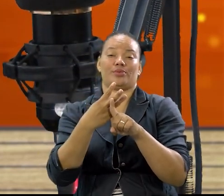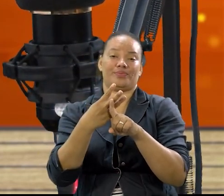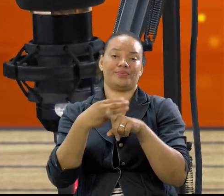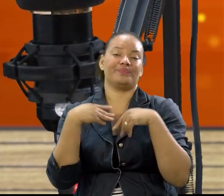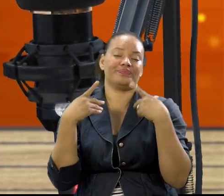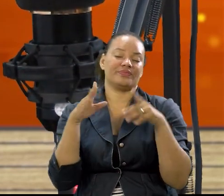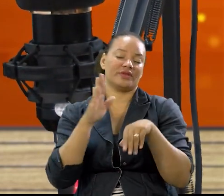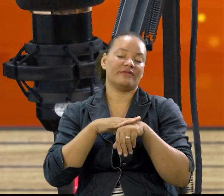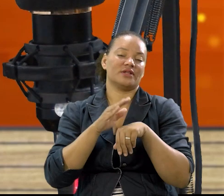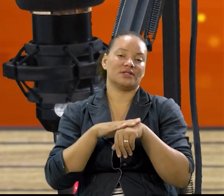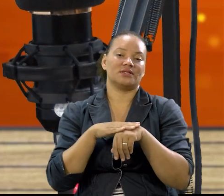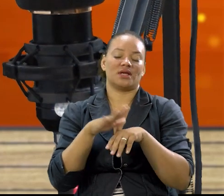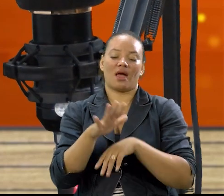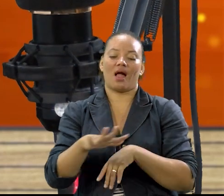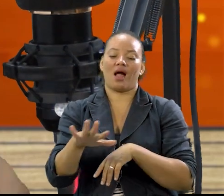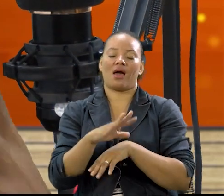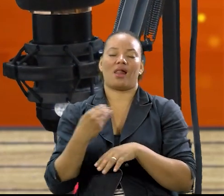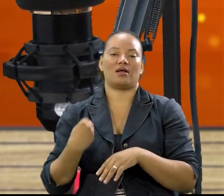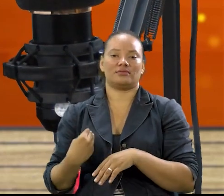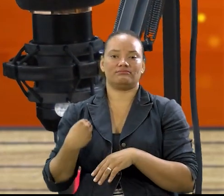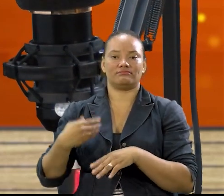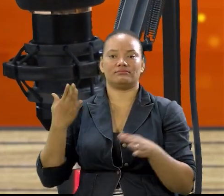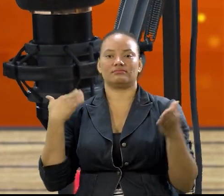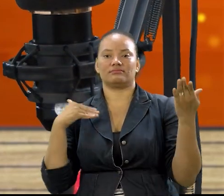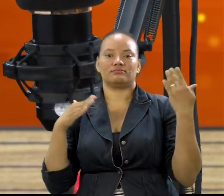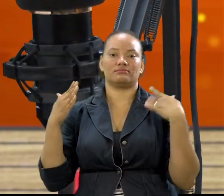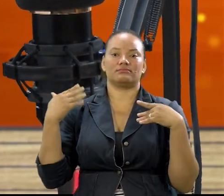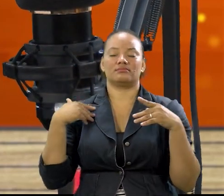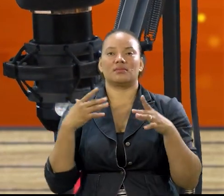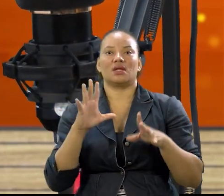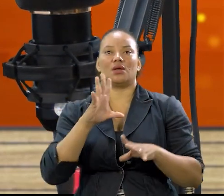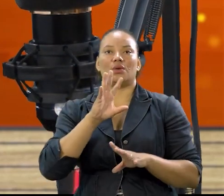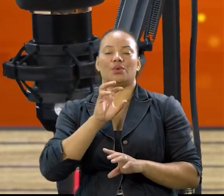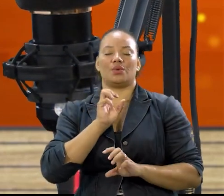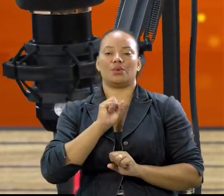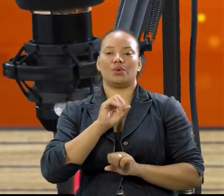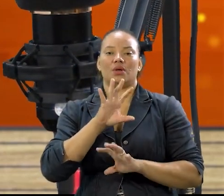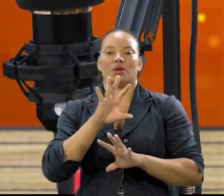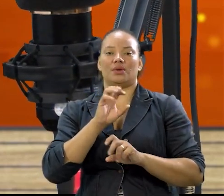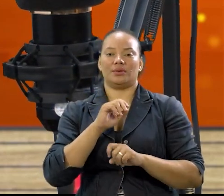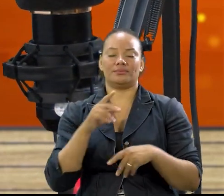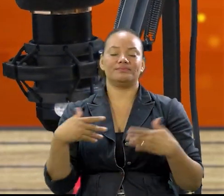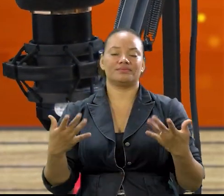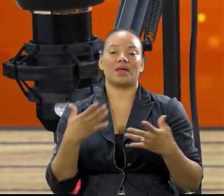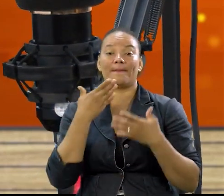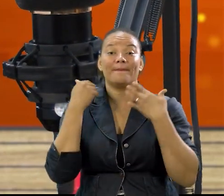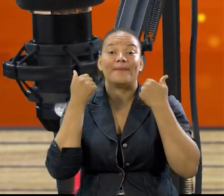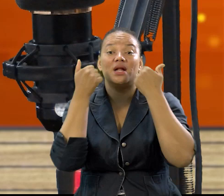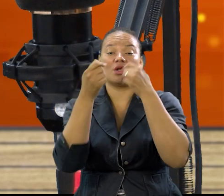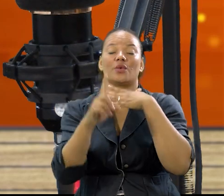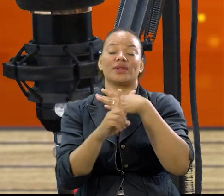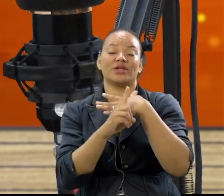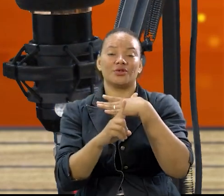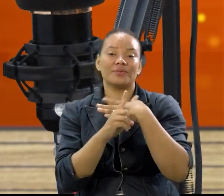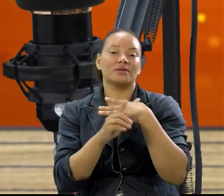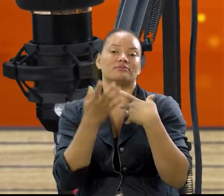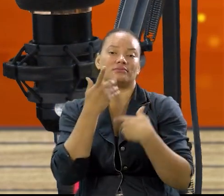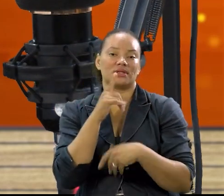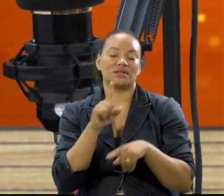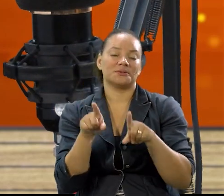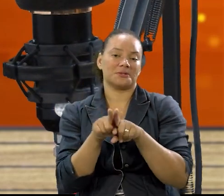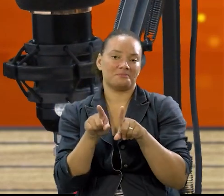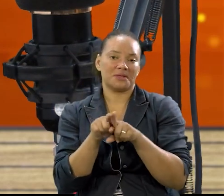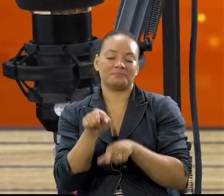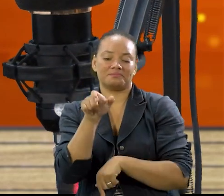convivência e tudo isso tende a melhorar o atendimento para as criança e também para os servidores